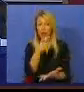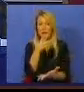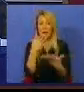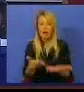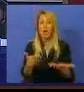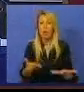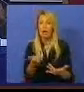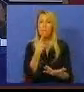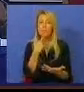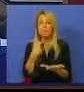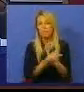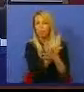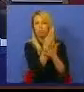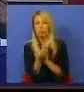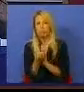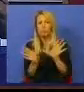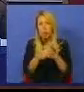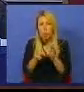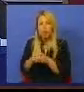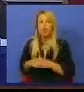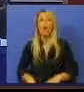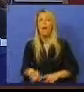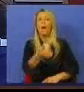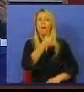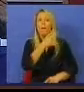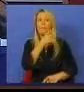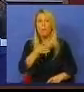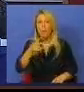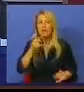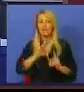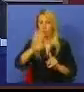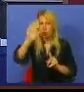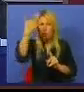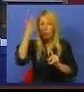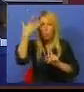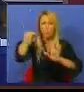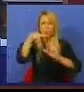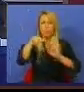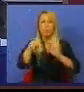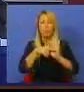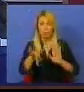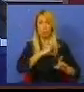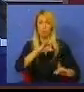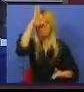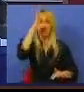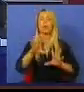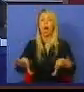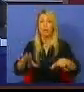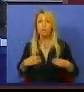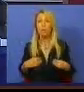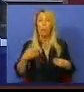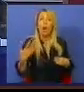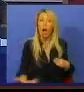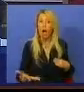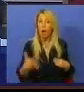um conjunto de promessas, que o senhor, um conjunto de prioridades que o senhor ministro assumiu e que agora, pelos